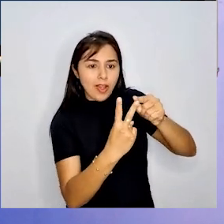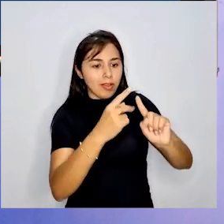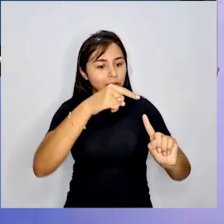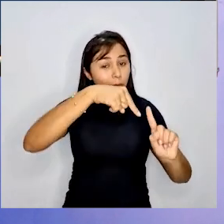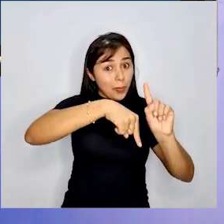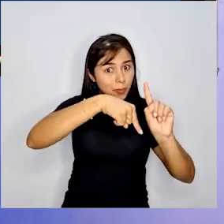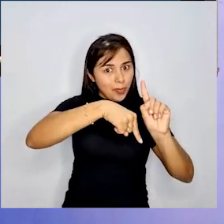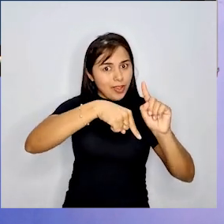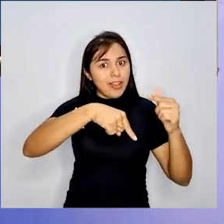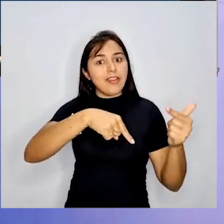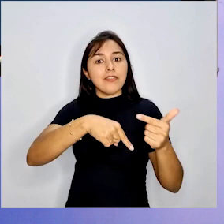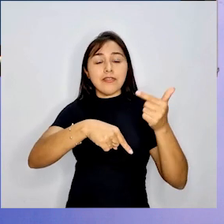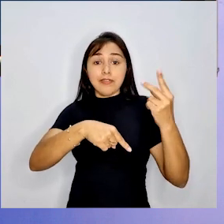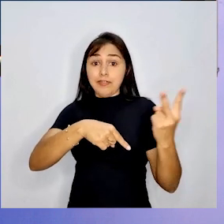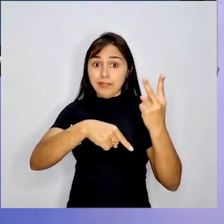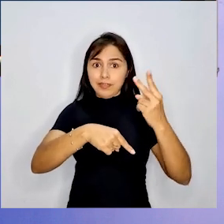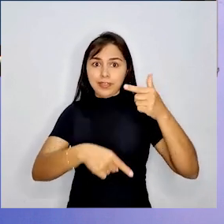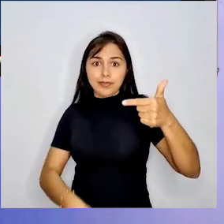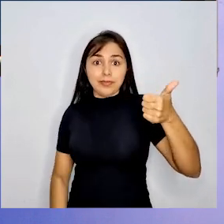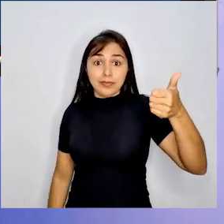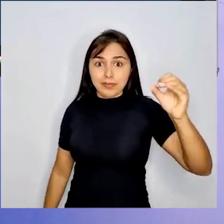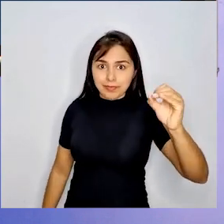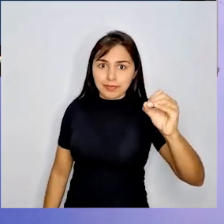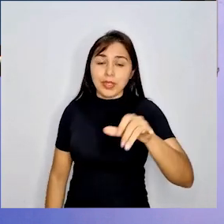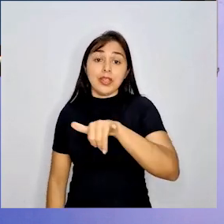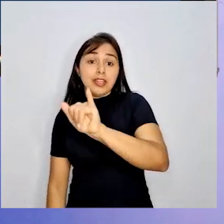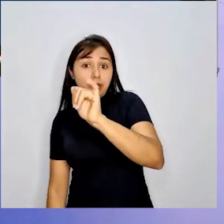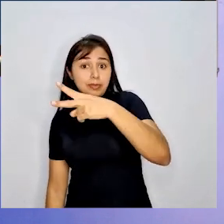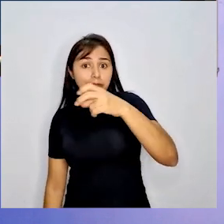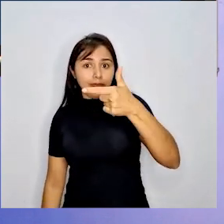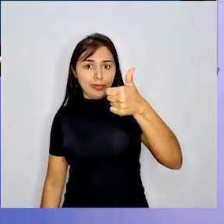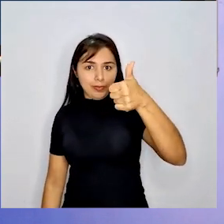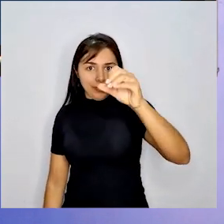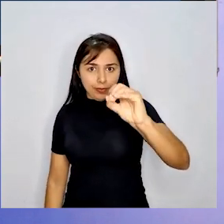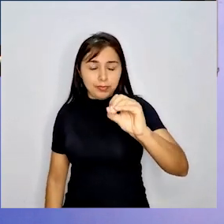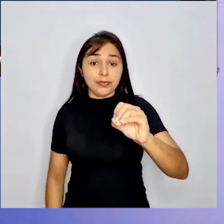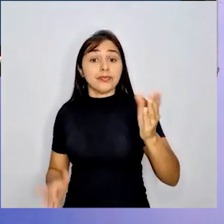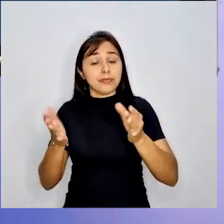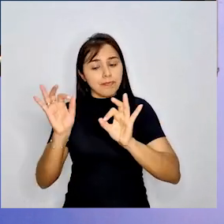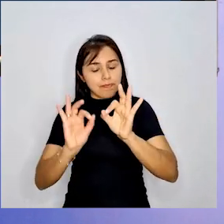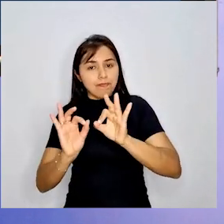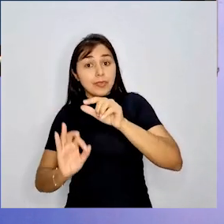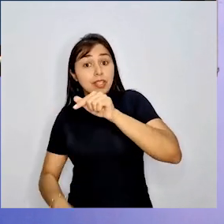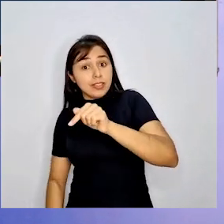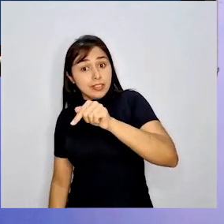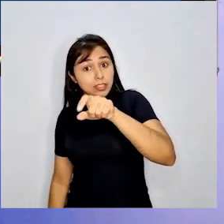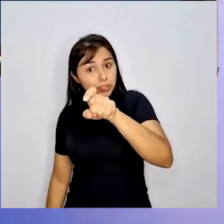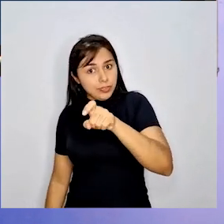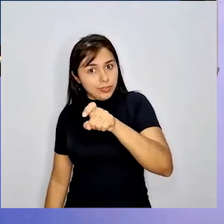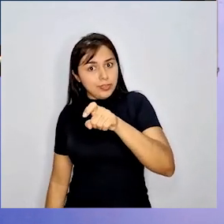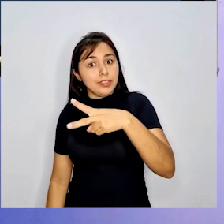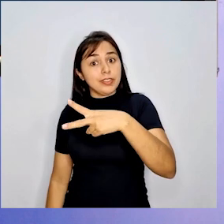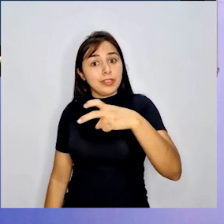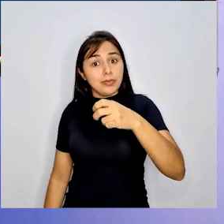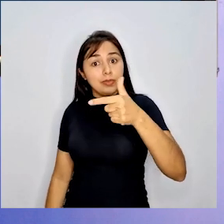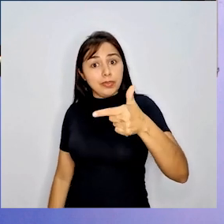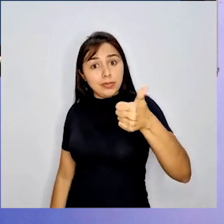igual a 210. Então, ó, 7x é igual a esse ângulo aí, que é